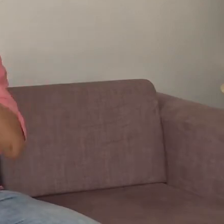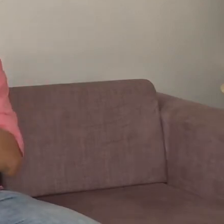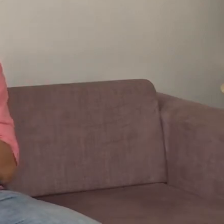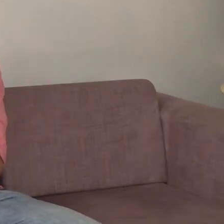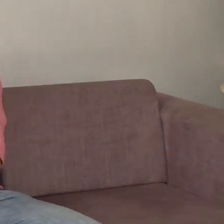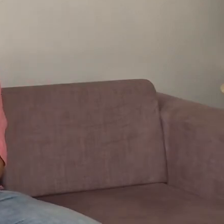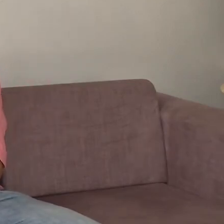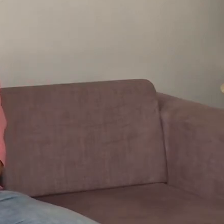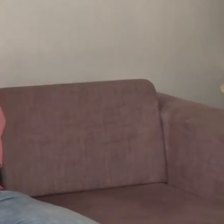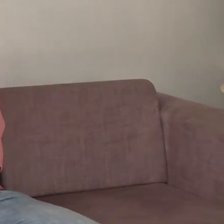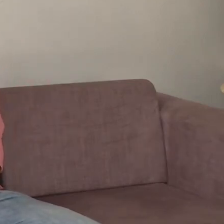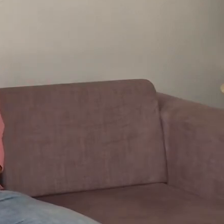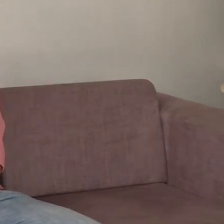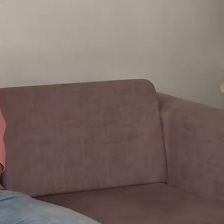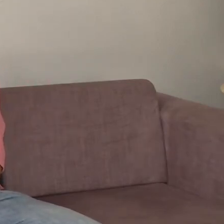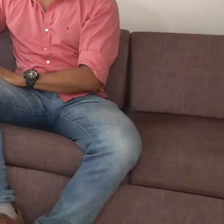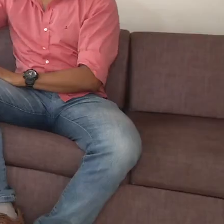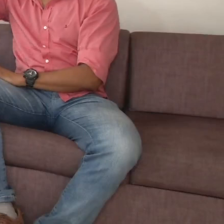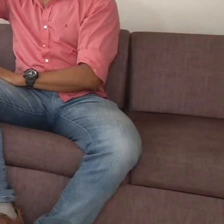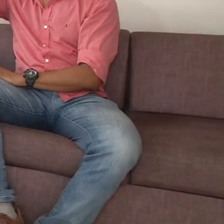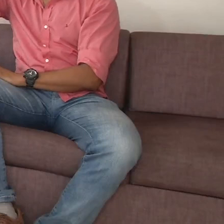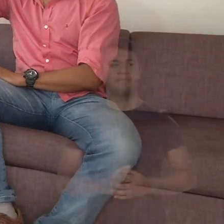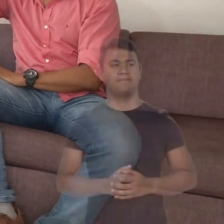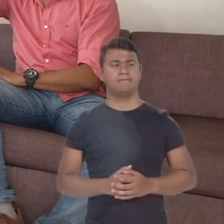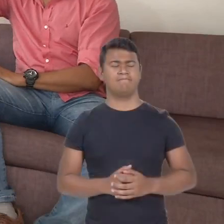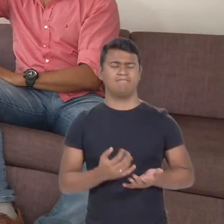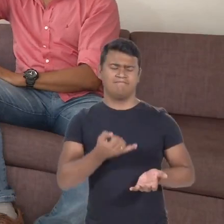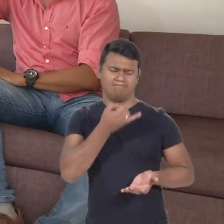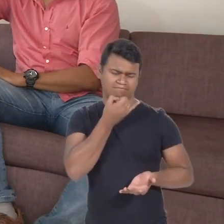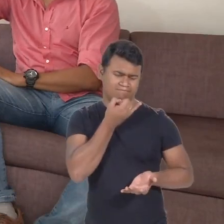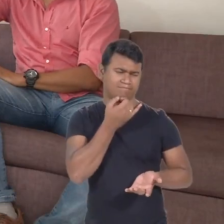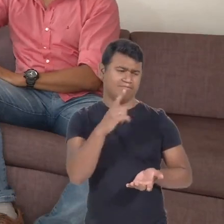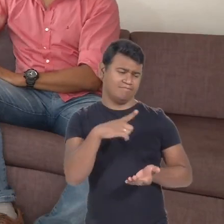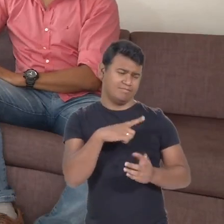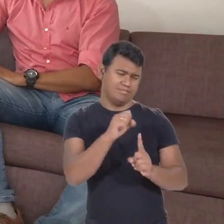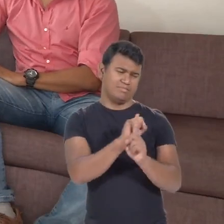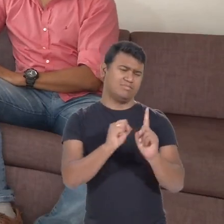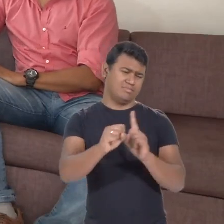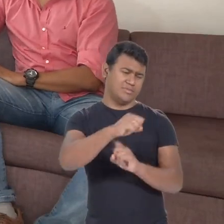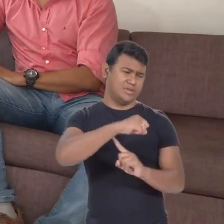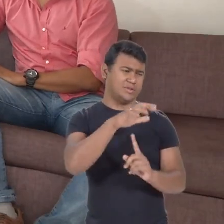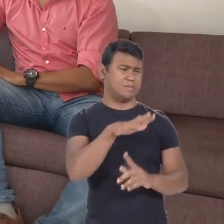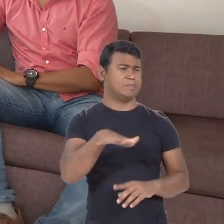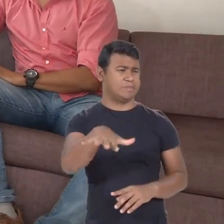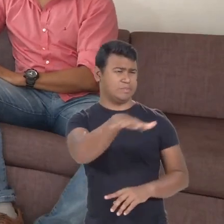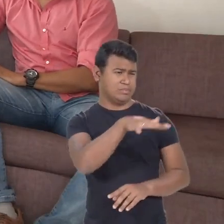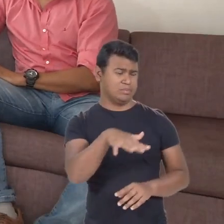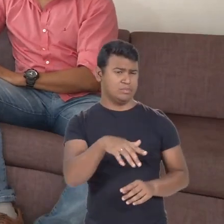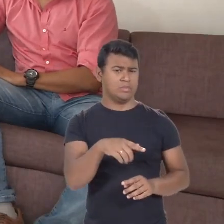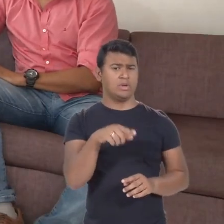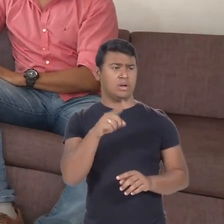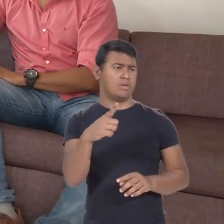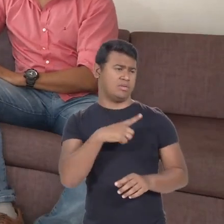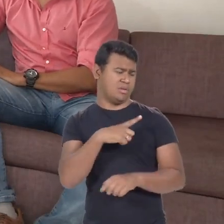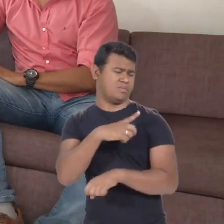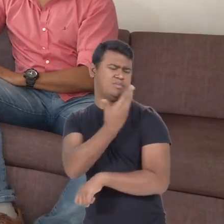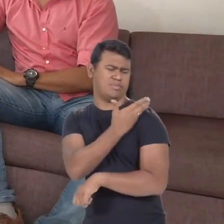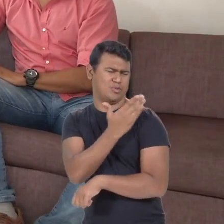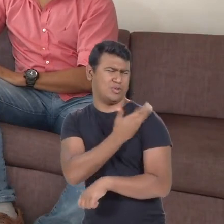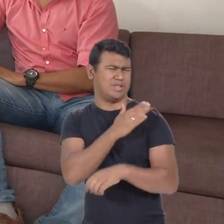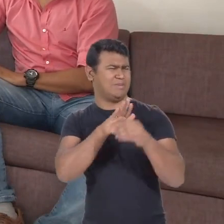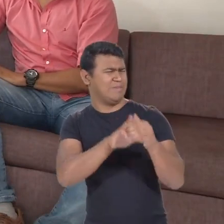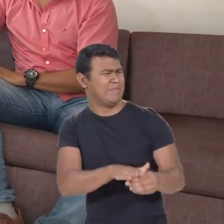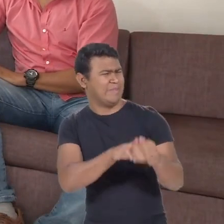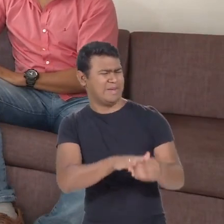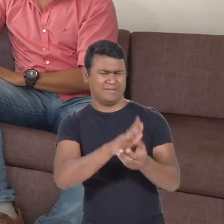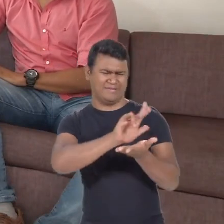também para melhorar, eu acredito nisso. Infelizmente a gente vive numa sociedade, né, onde ela expressa vários tipos de